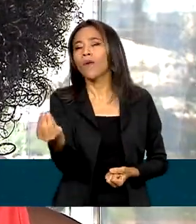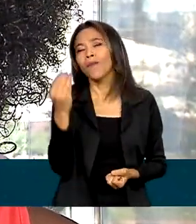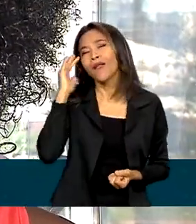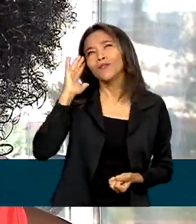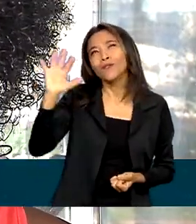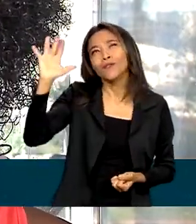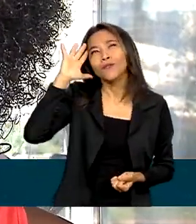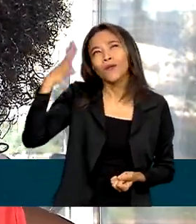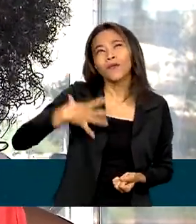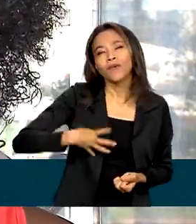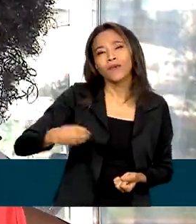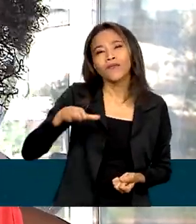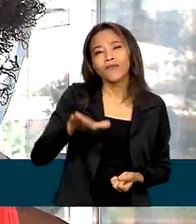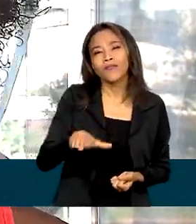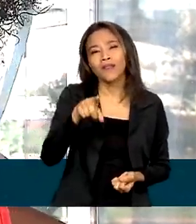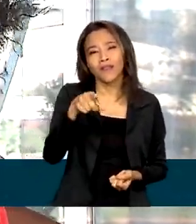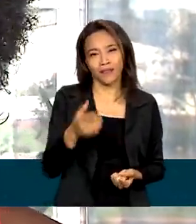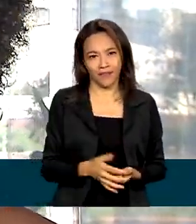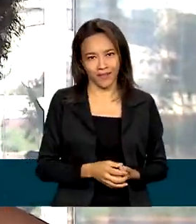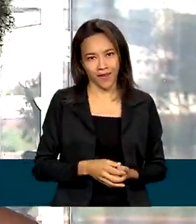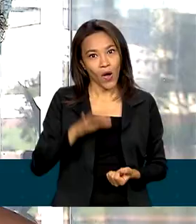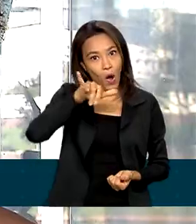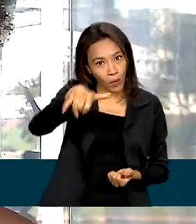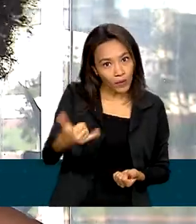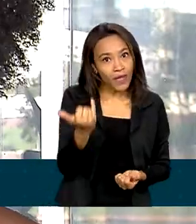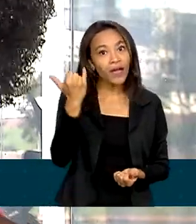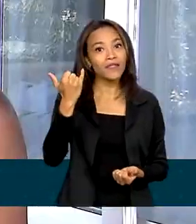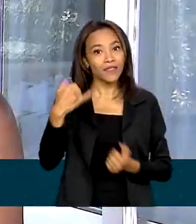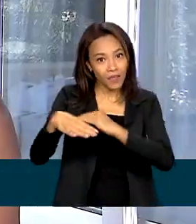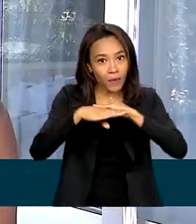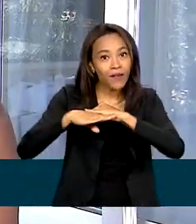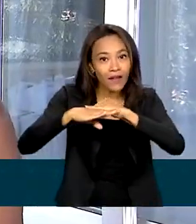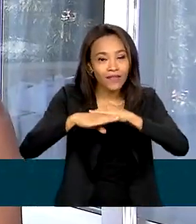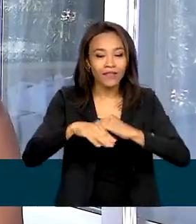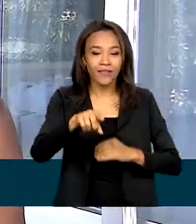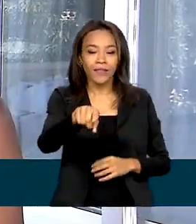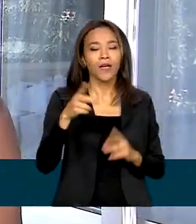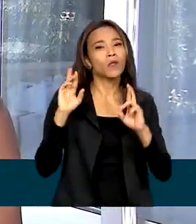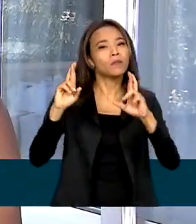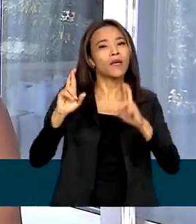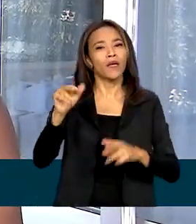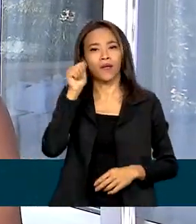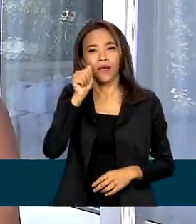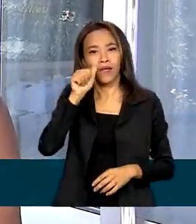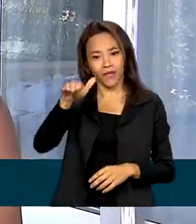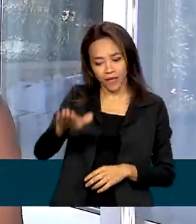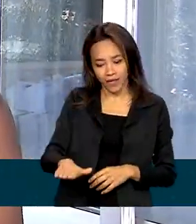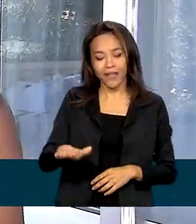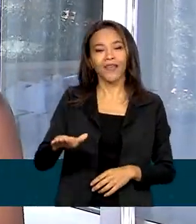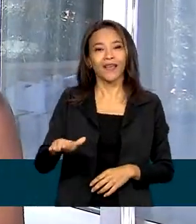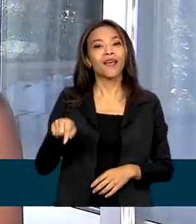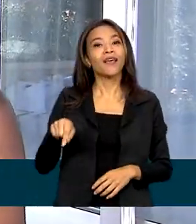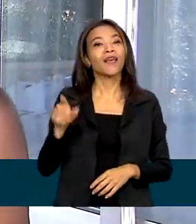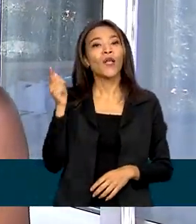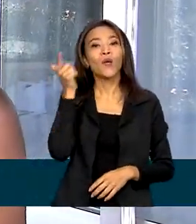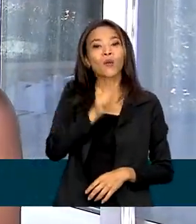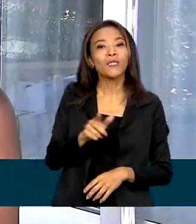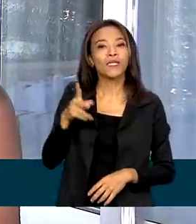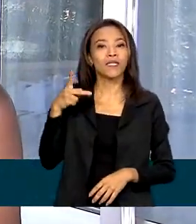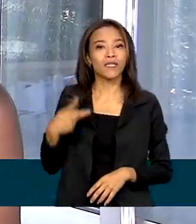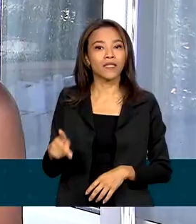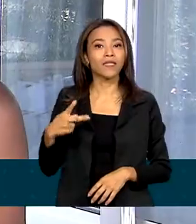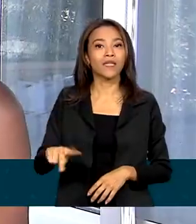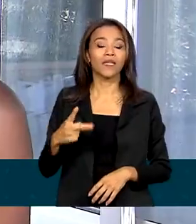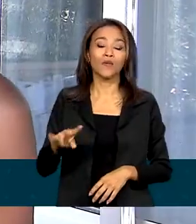a filha? Oportunidade? Igualdade? Espero que a Duda consiga ter os seus